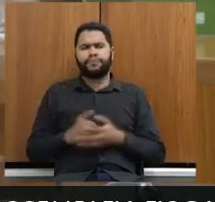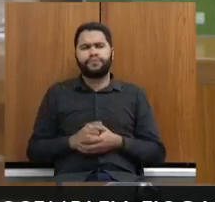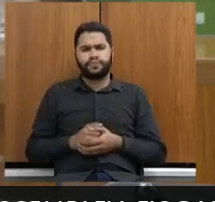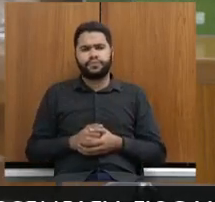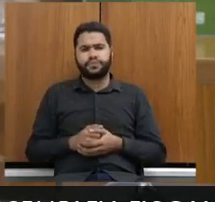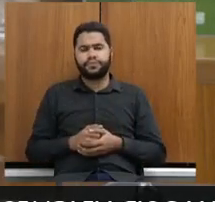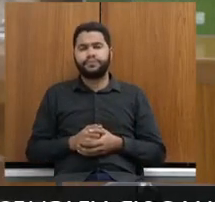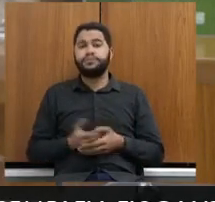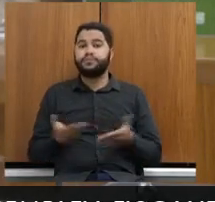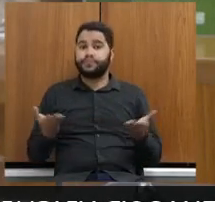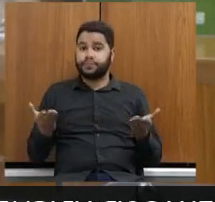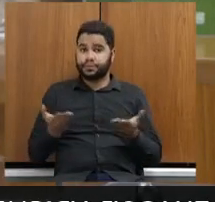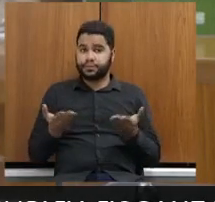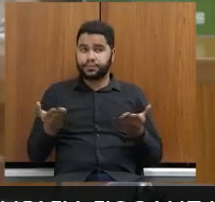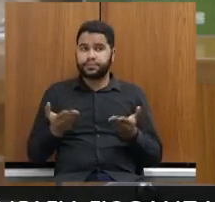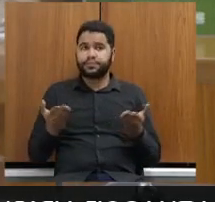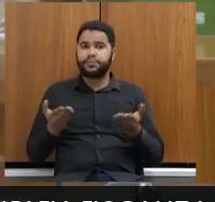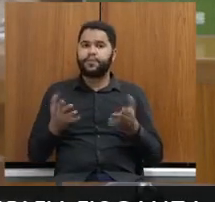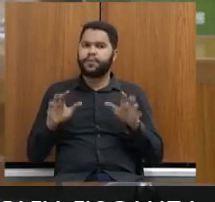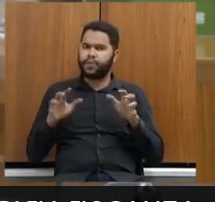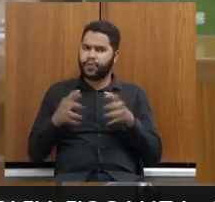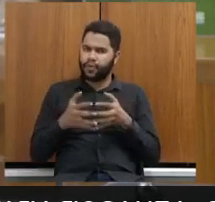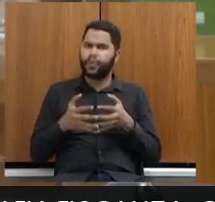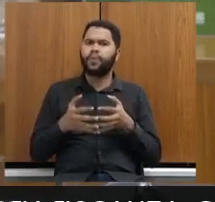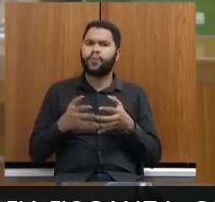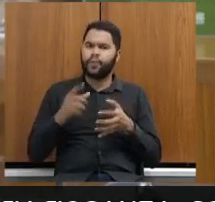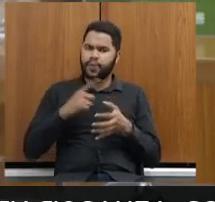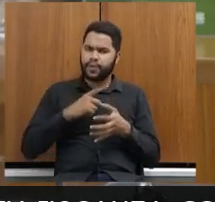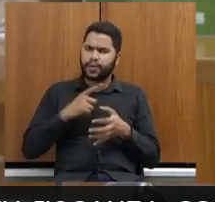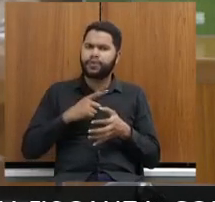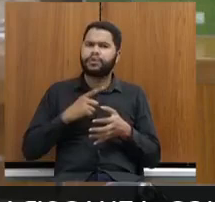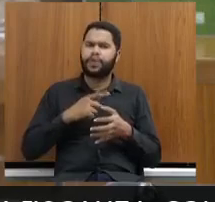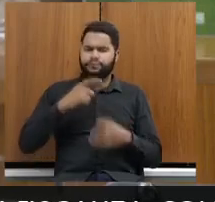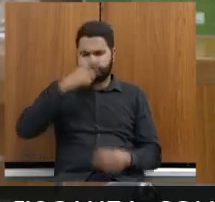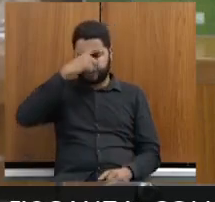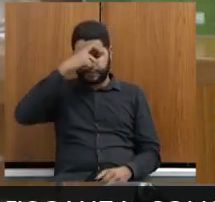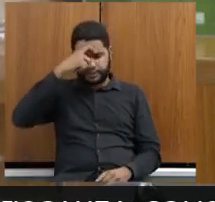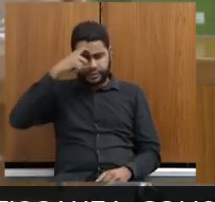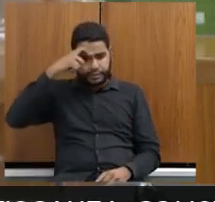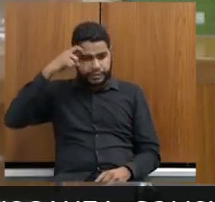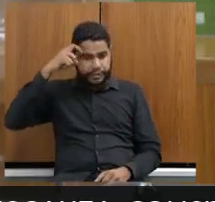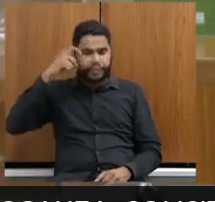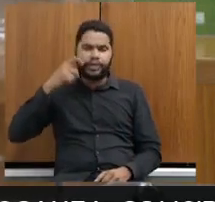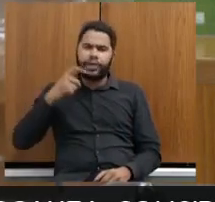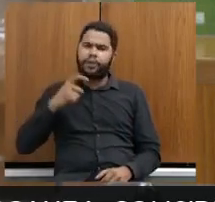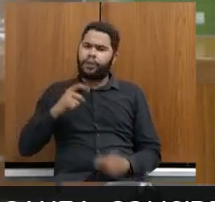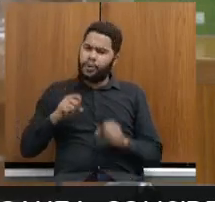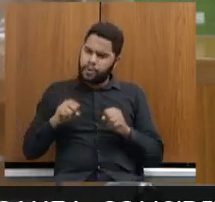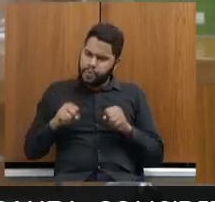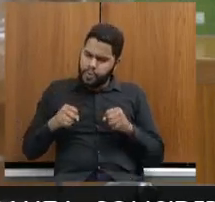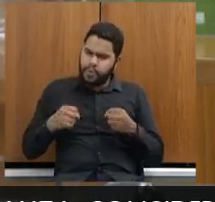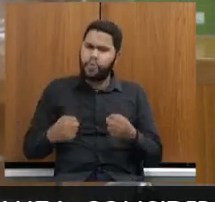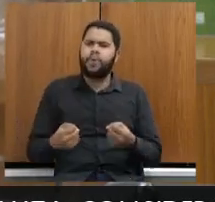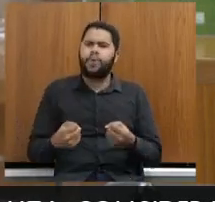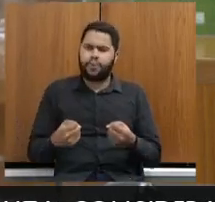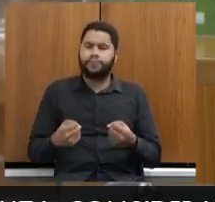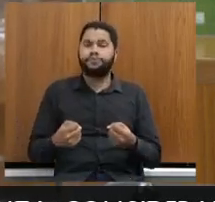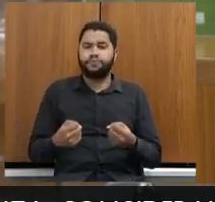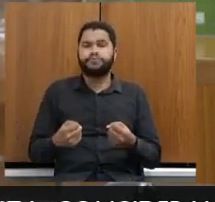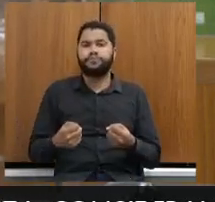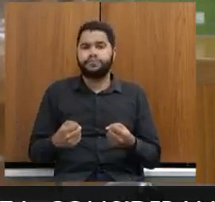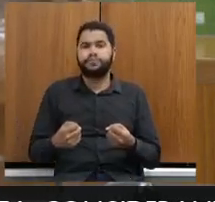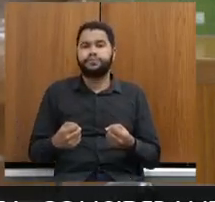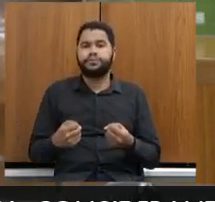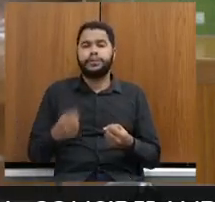hoje tem um olhar turma tem consistem deixou os pessoal honra suas fardas os